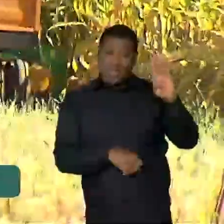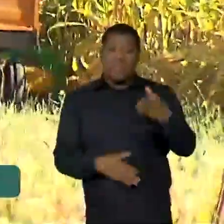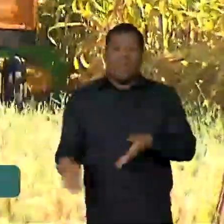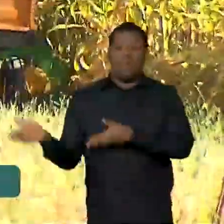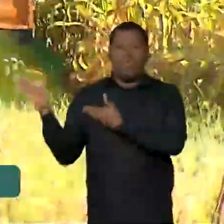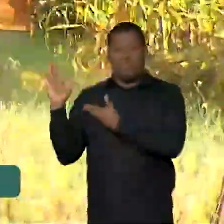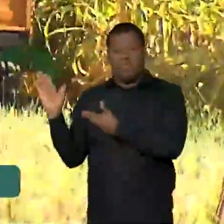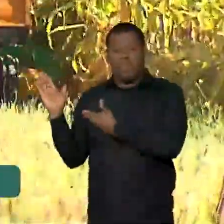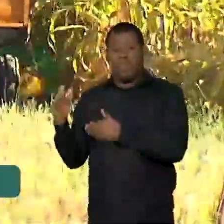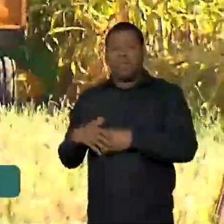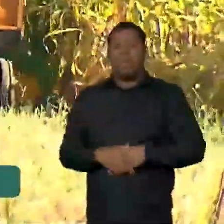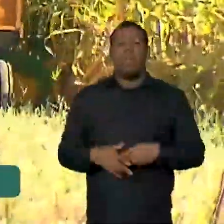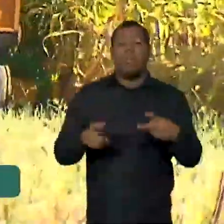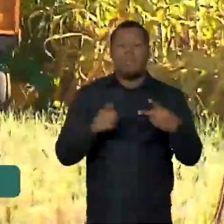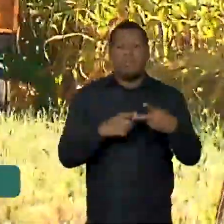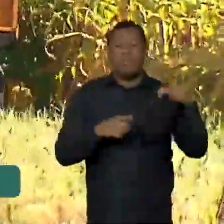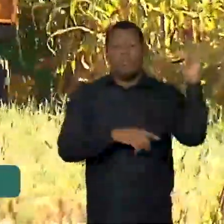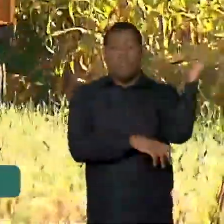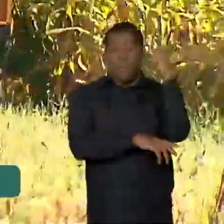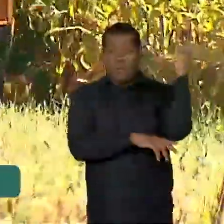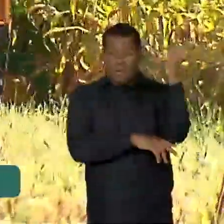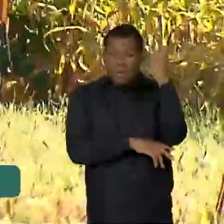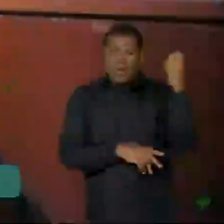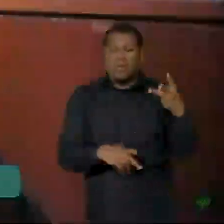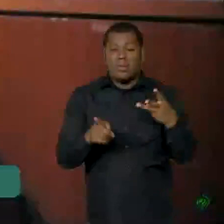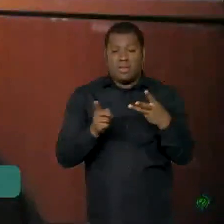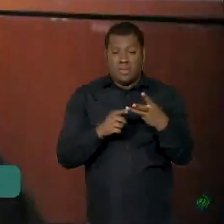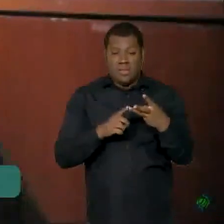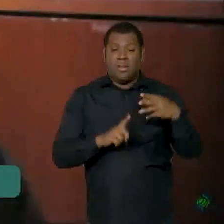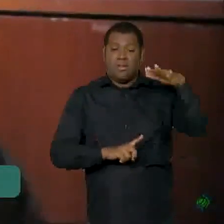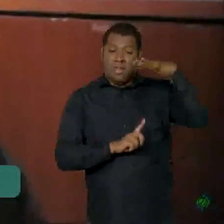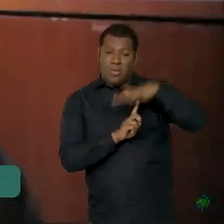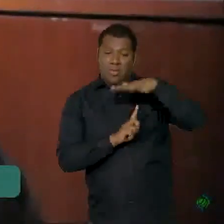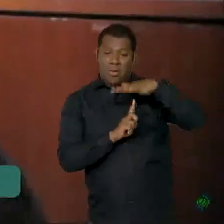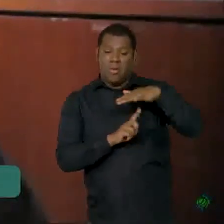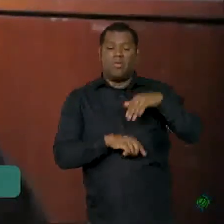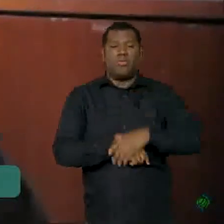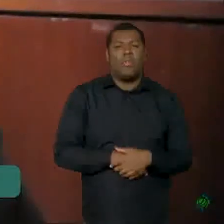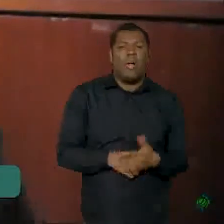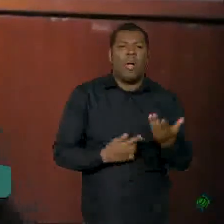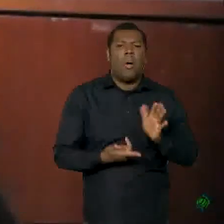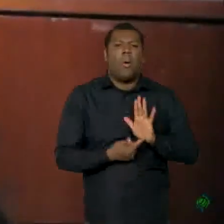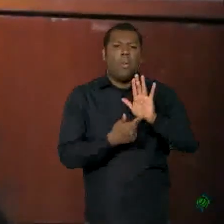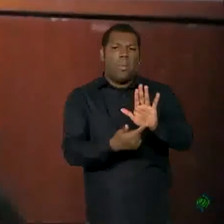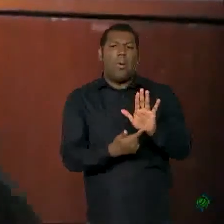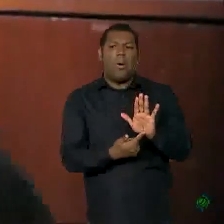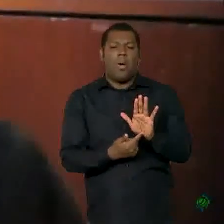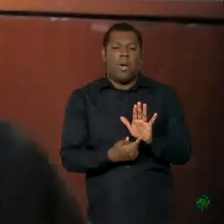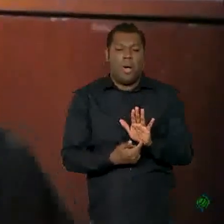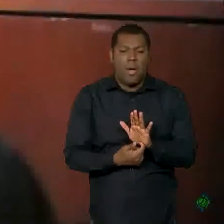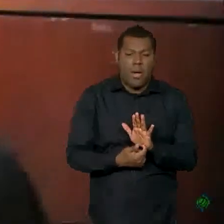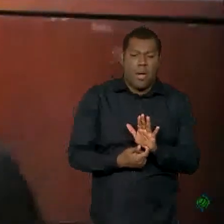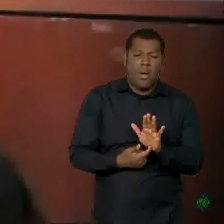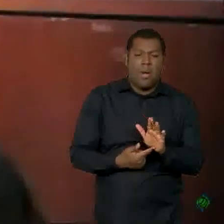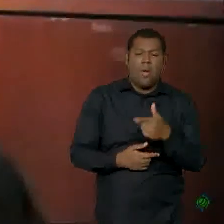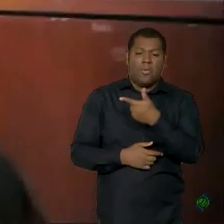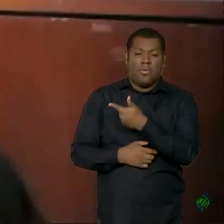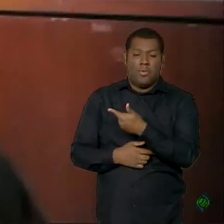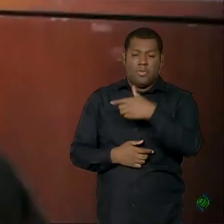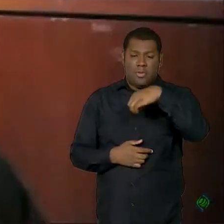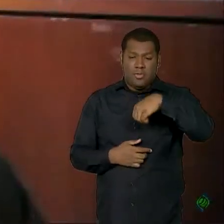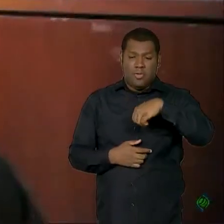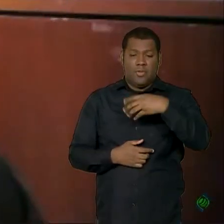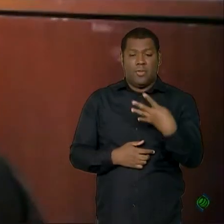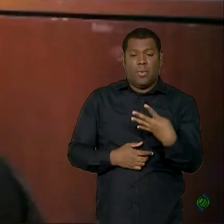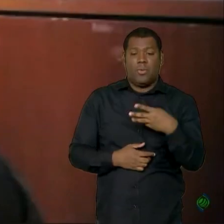país, seguido pelo Rio Grande do Sul e Paraná. Os números estão nos mostrando um cenário de 294,1 milhões